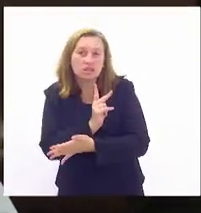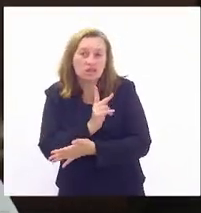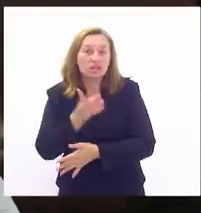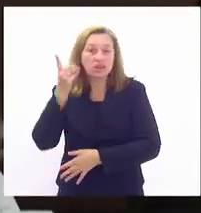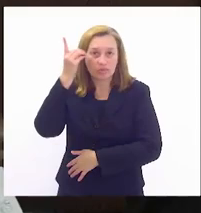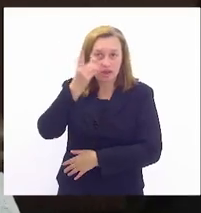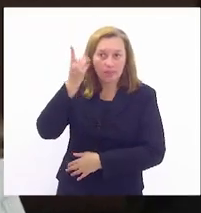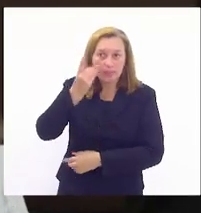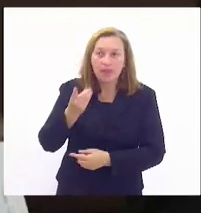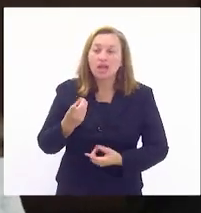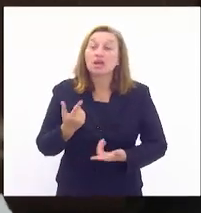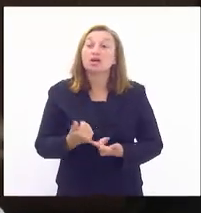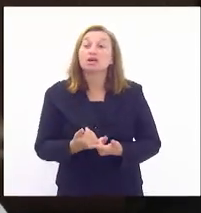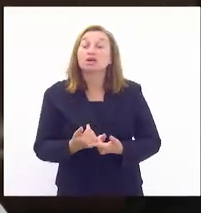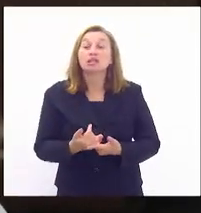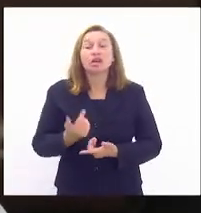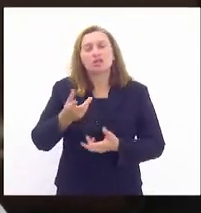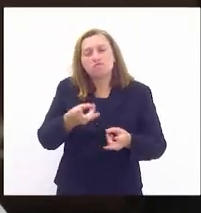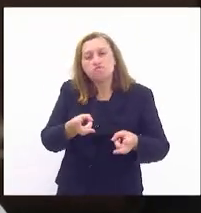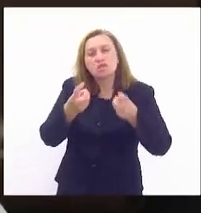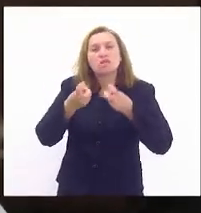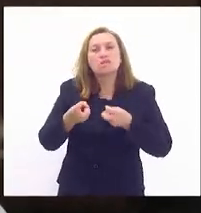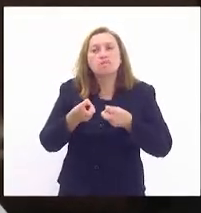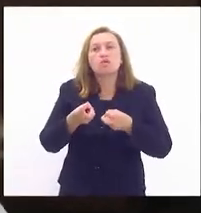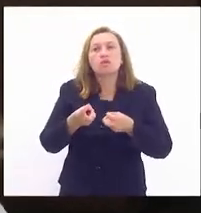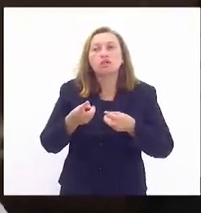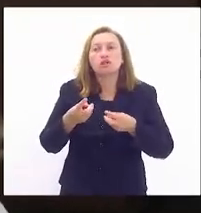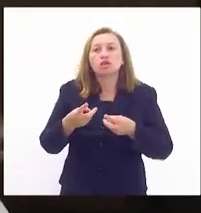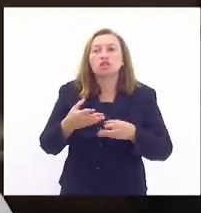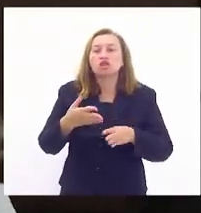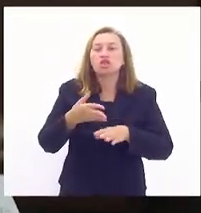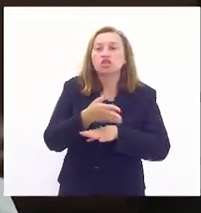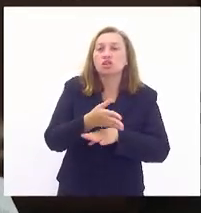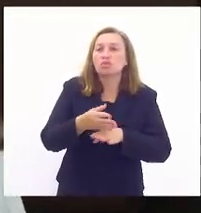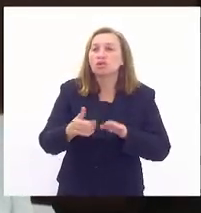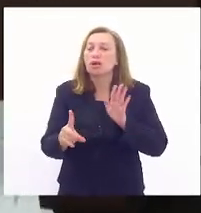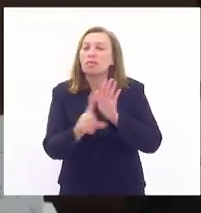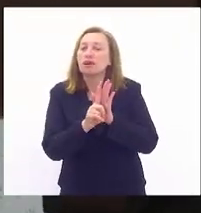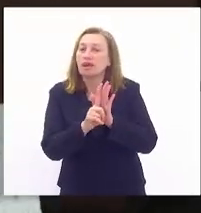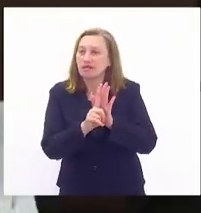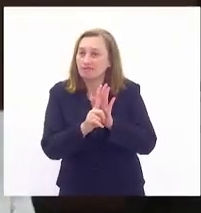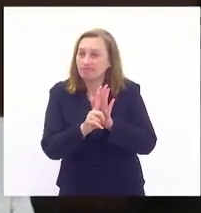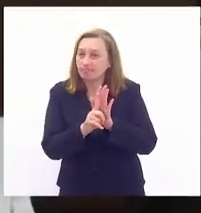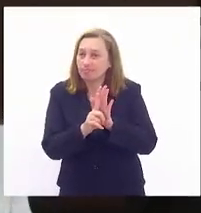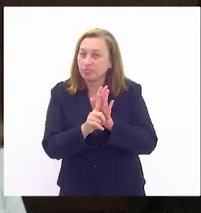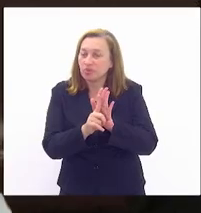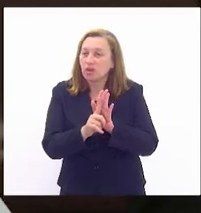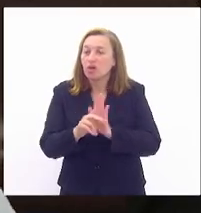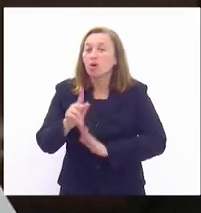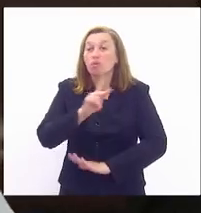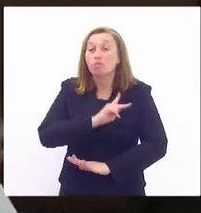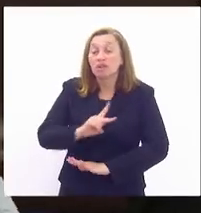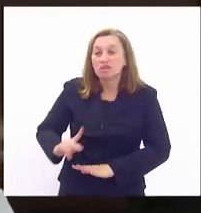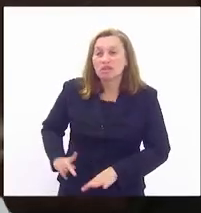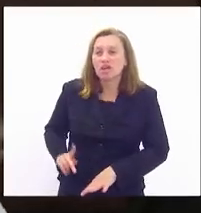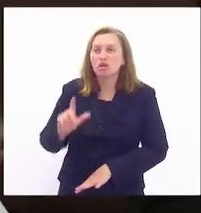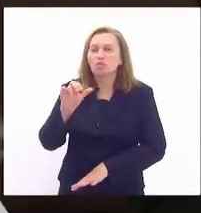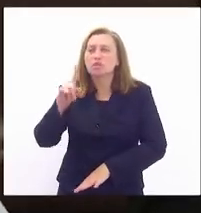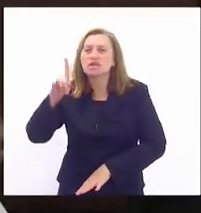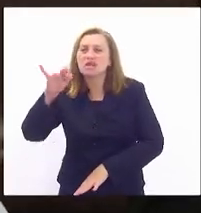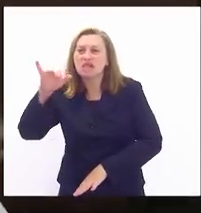deputado. Foi aí que a gente percebeu que chegou na parte da legislação. O presidente Luciano Bandeira, da